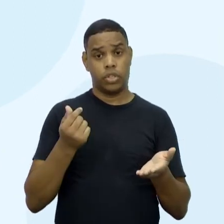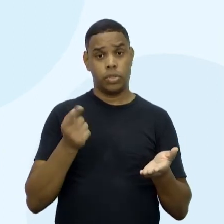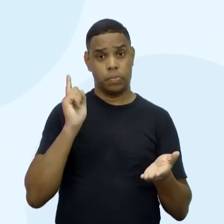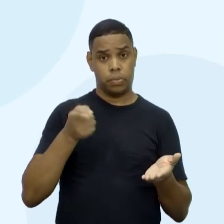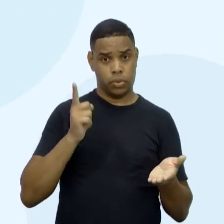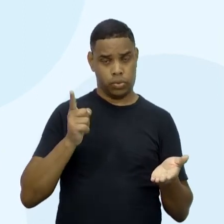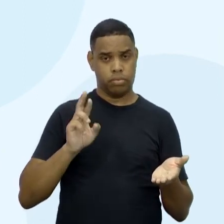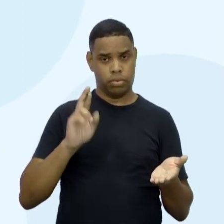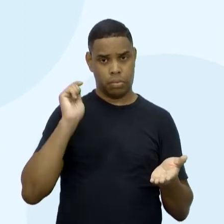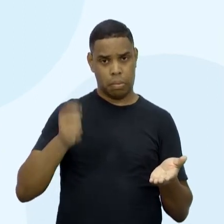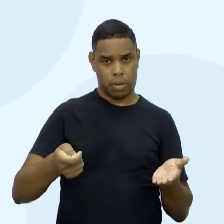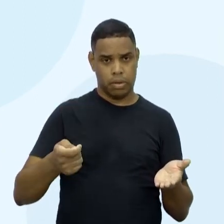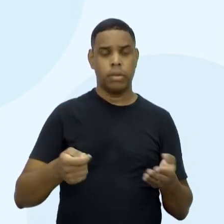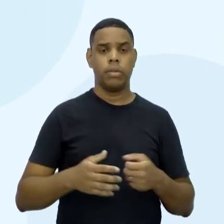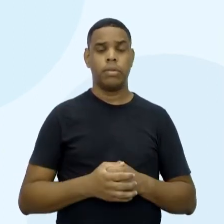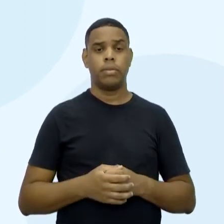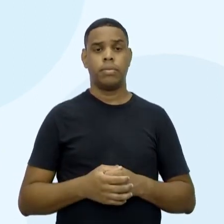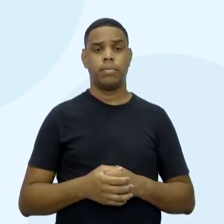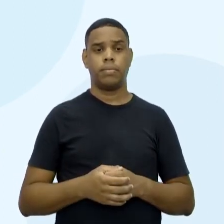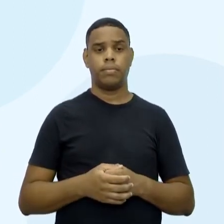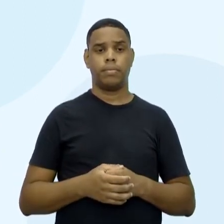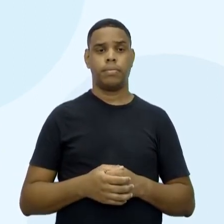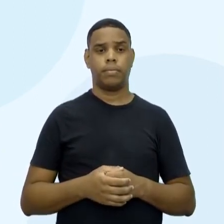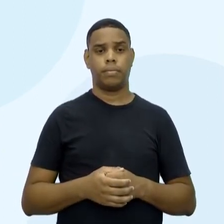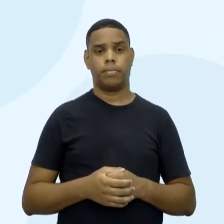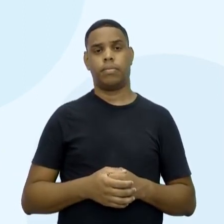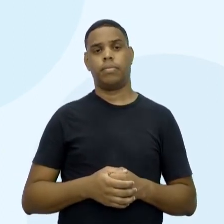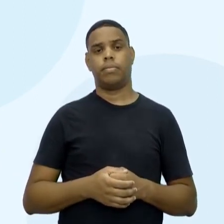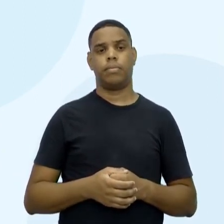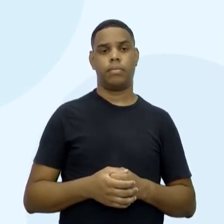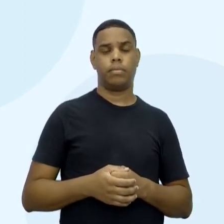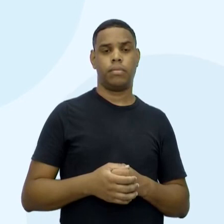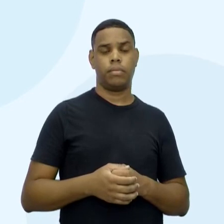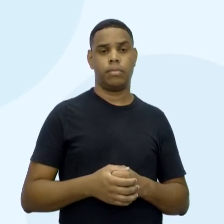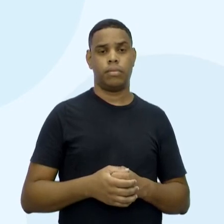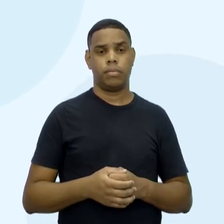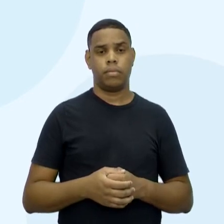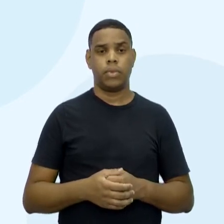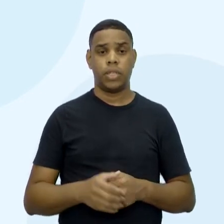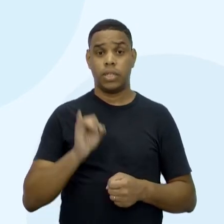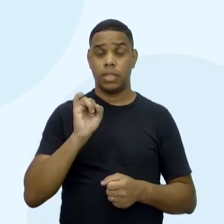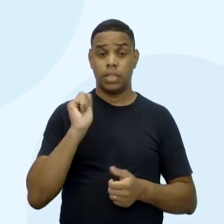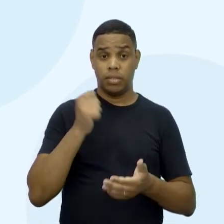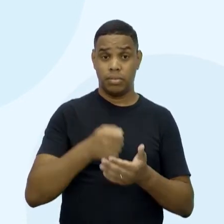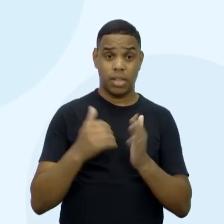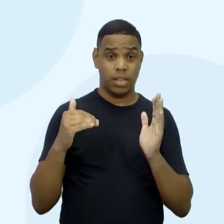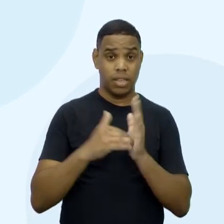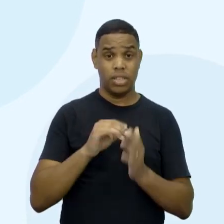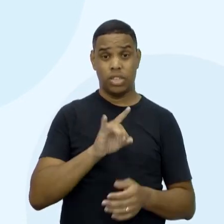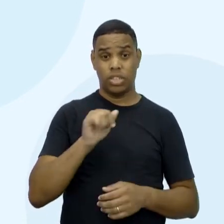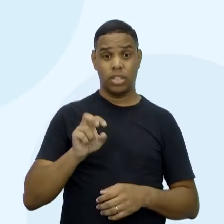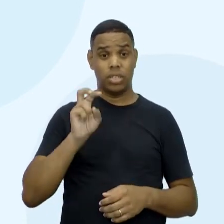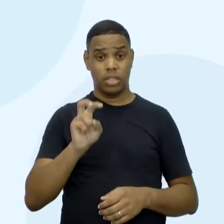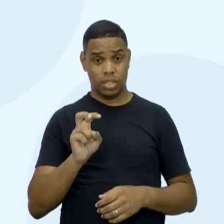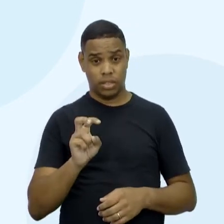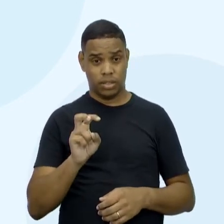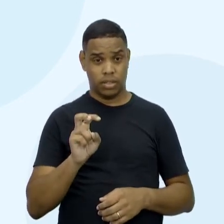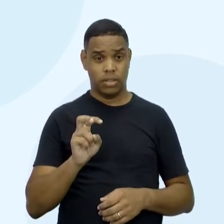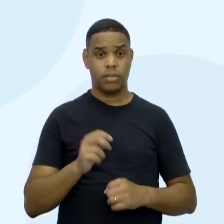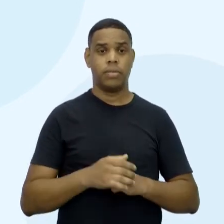R$1.000. O valor dele. Se a gente pagar até o dia 5/11, que é a